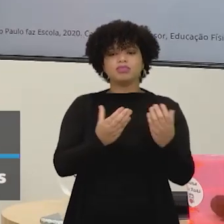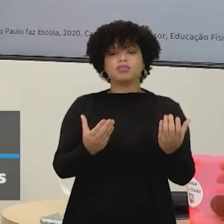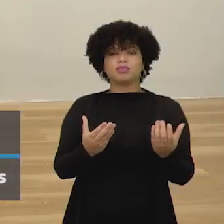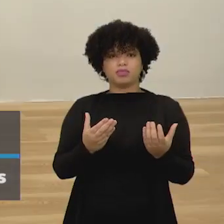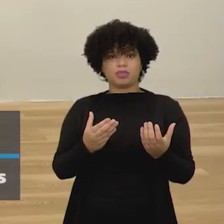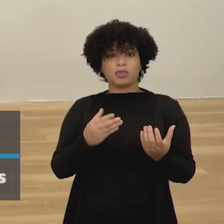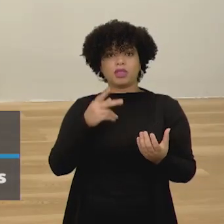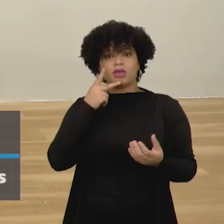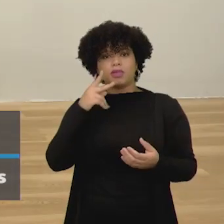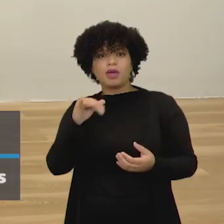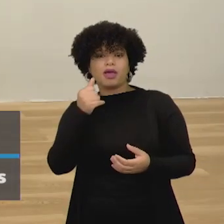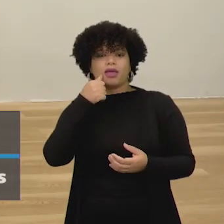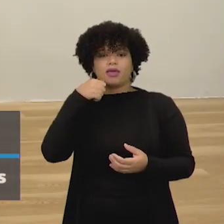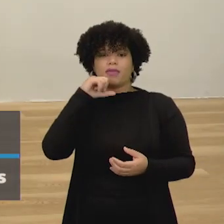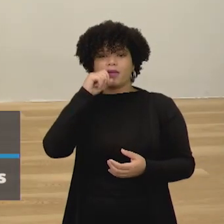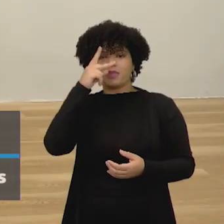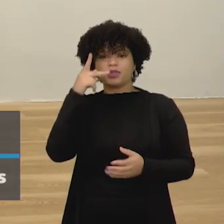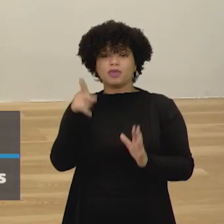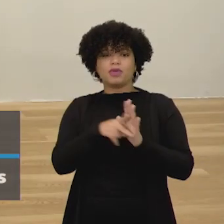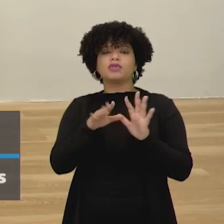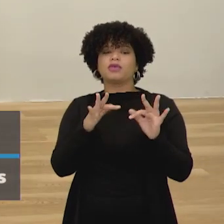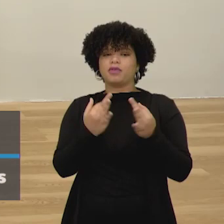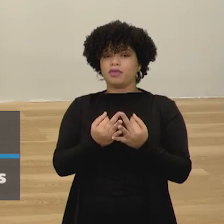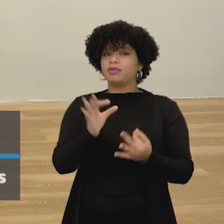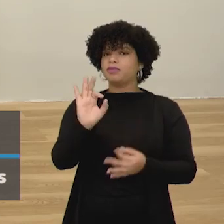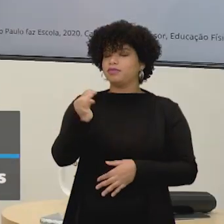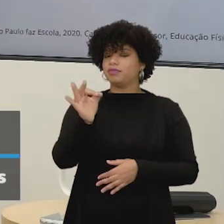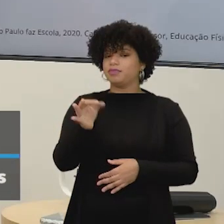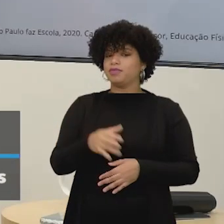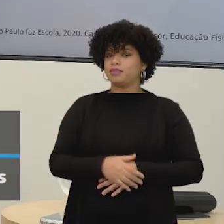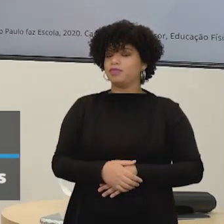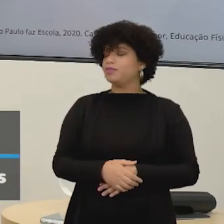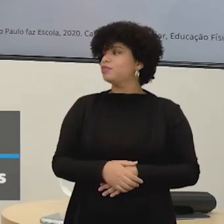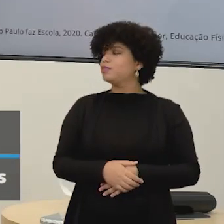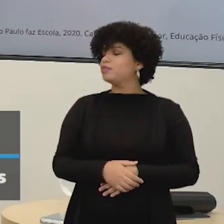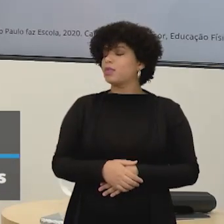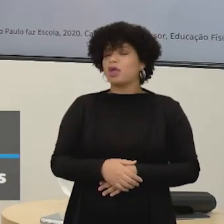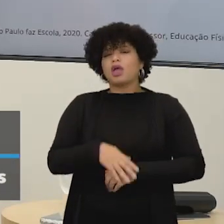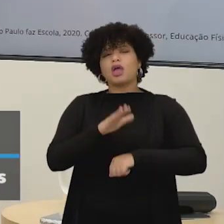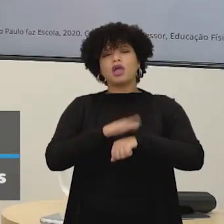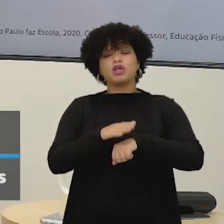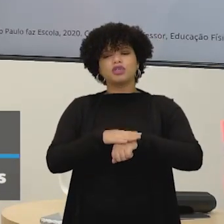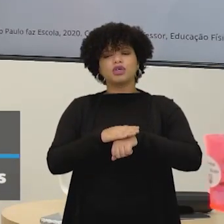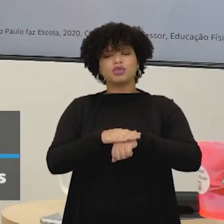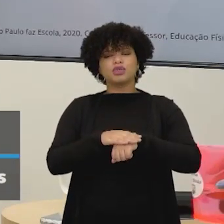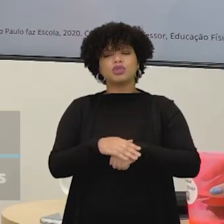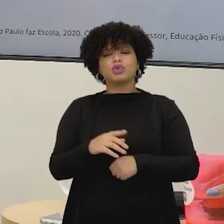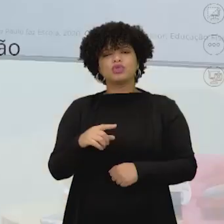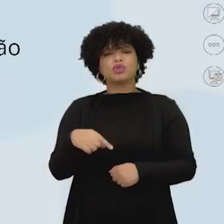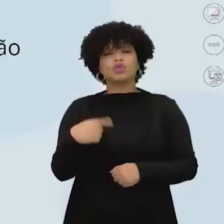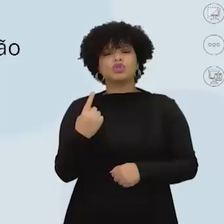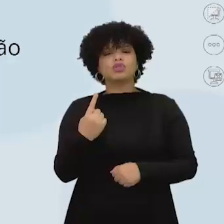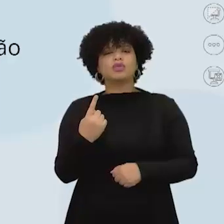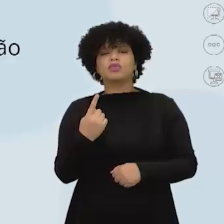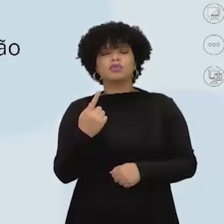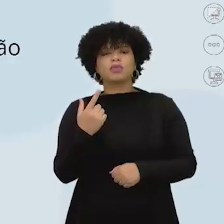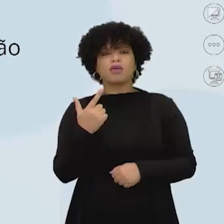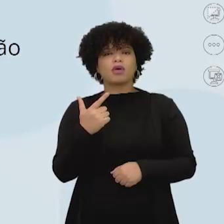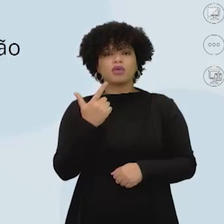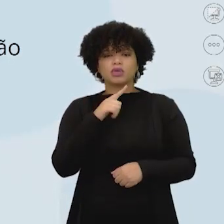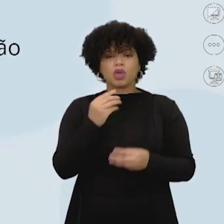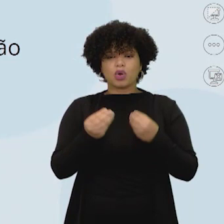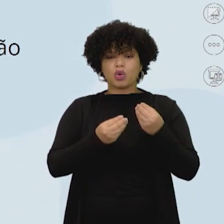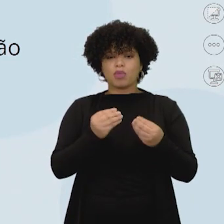né? Os familiares. Bacana. Bem bacana pensar nisso. E quais ações, né, poderiam ser desencadeadas com a comunidade escolar